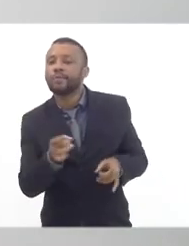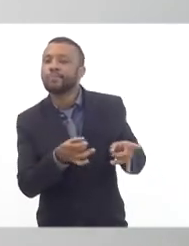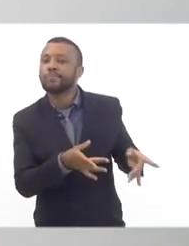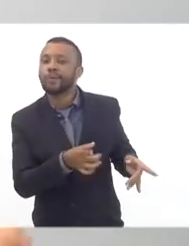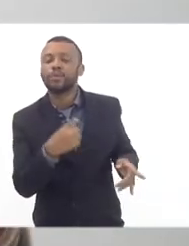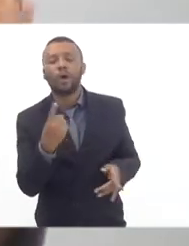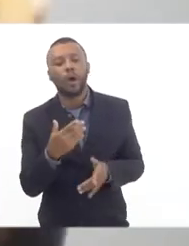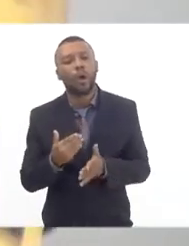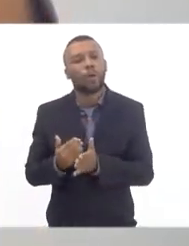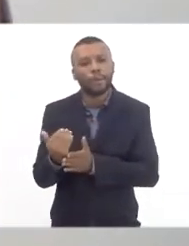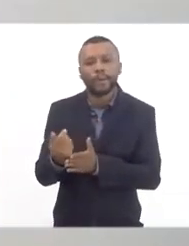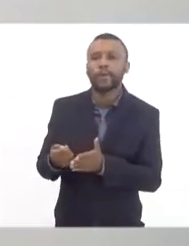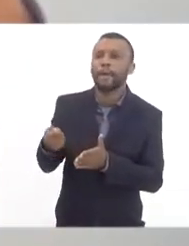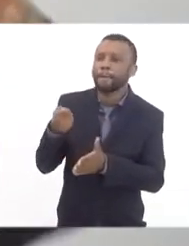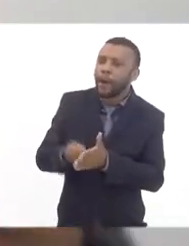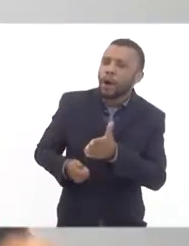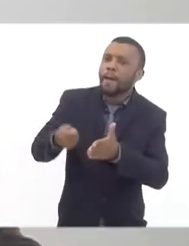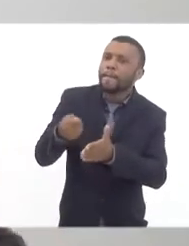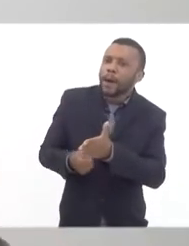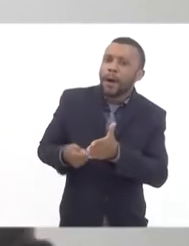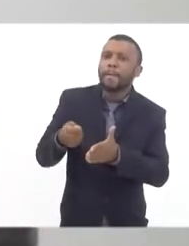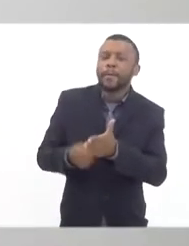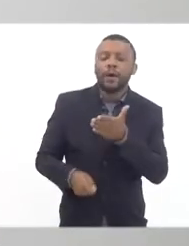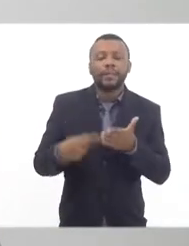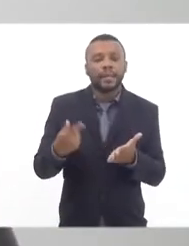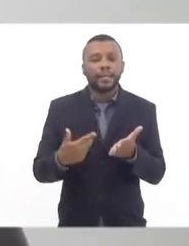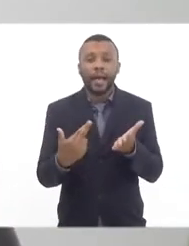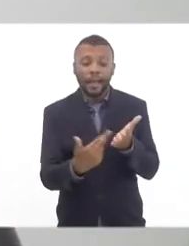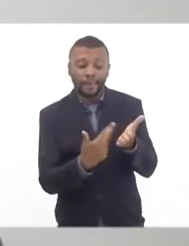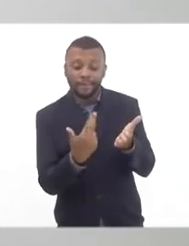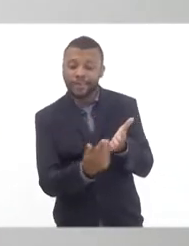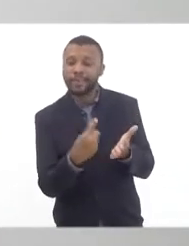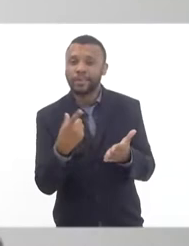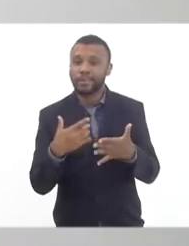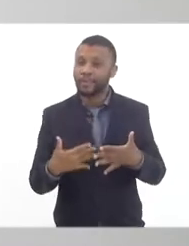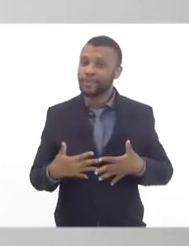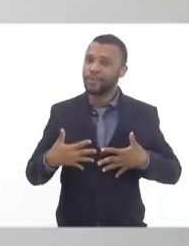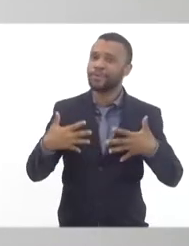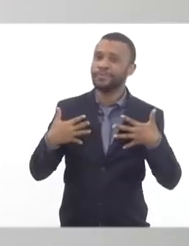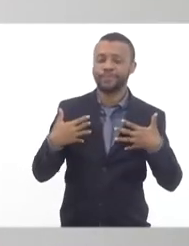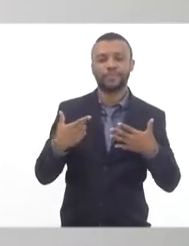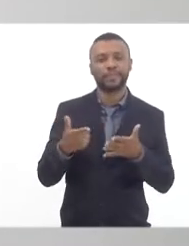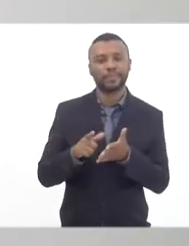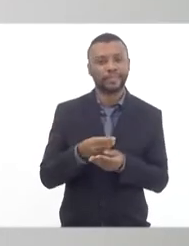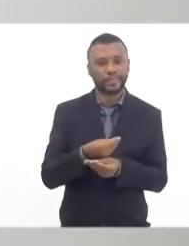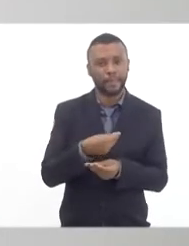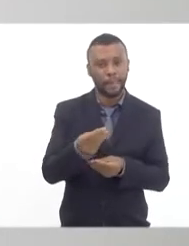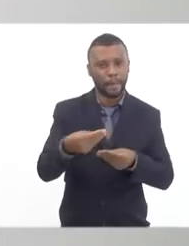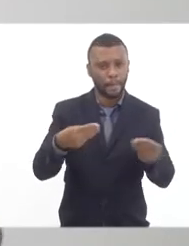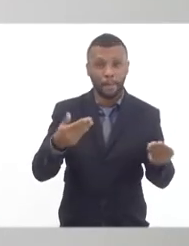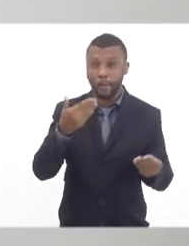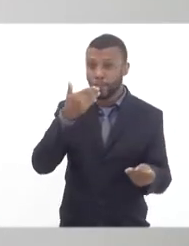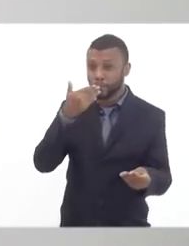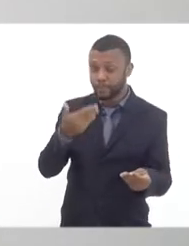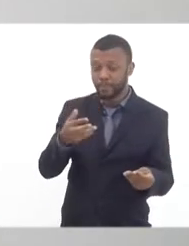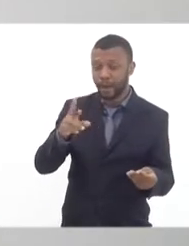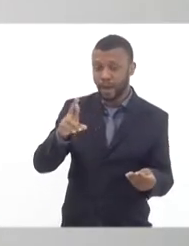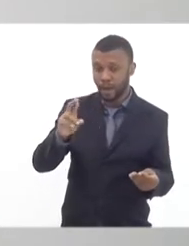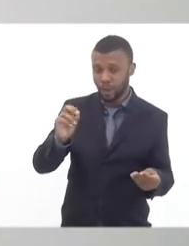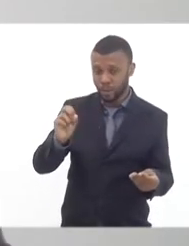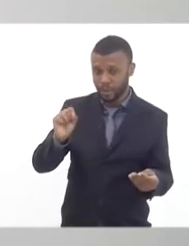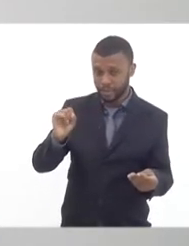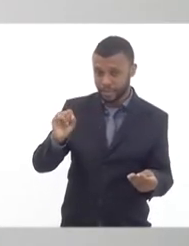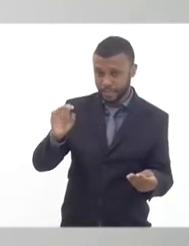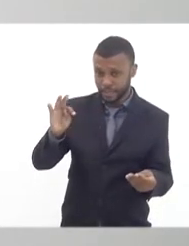saga. Nessa revista aqui, que a gente está com muita satisfação de entregar hoje, daqui a pouquinho vou pedir para a Rosite e a